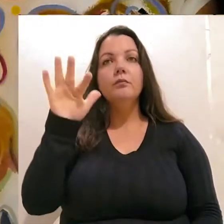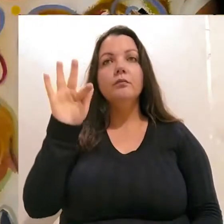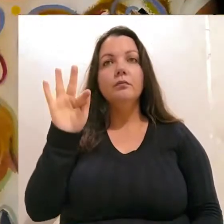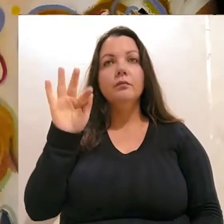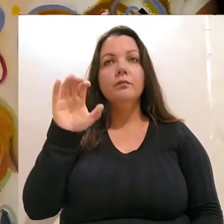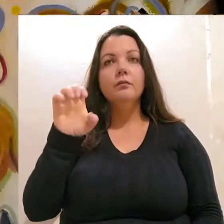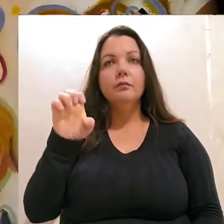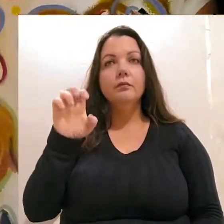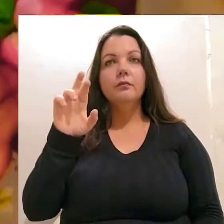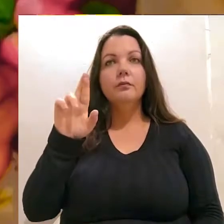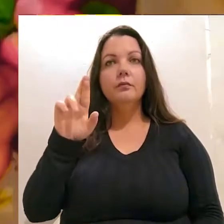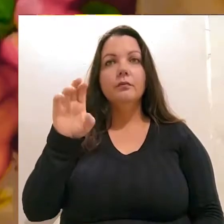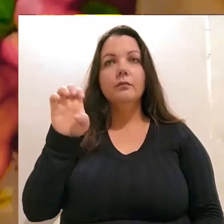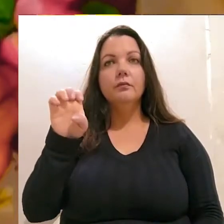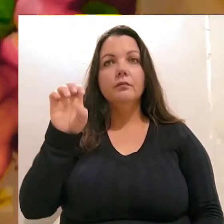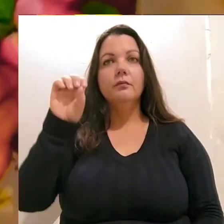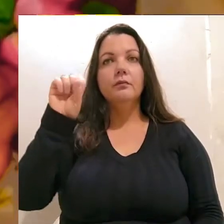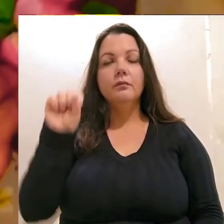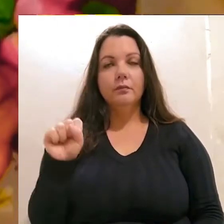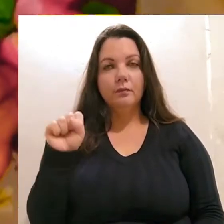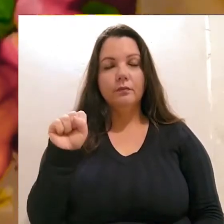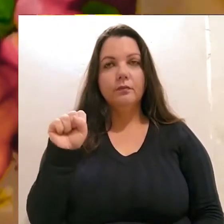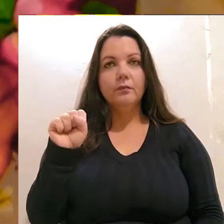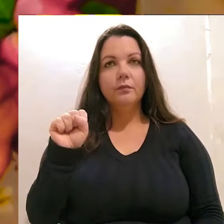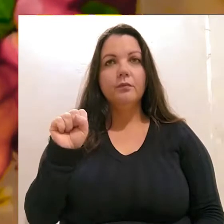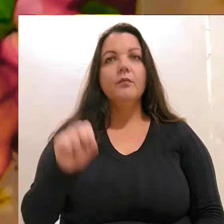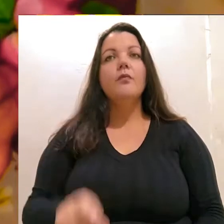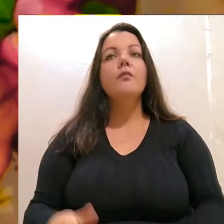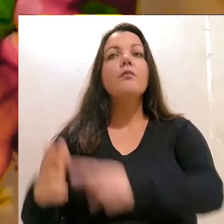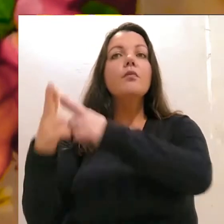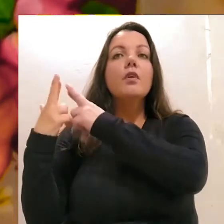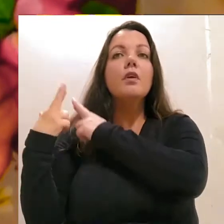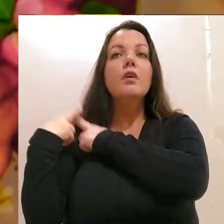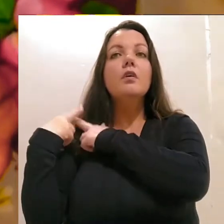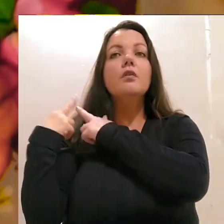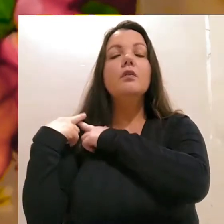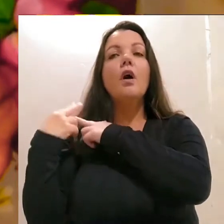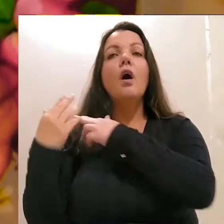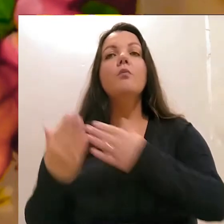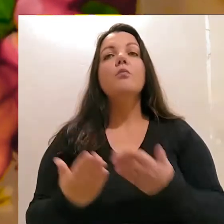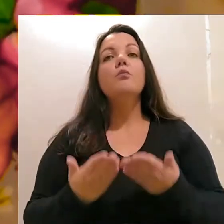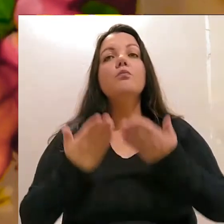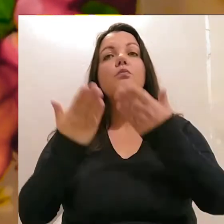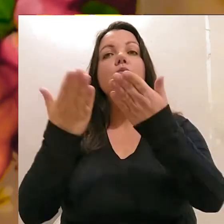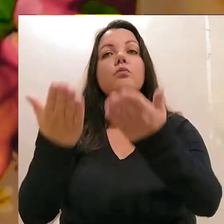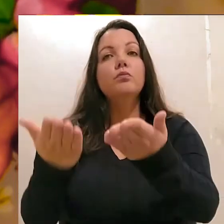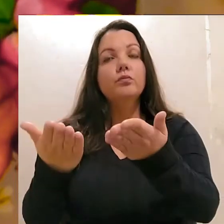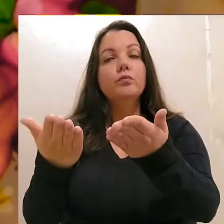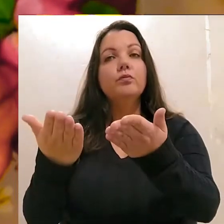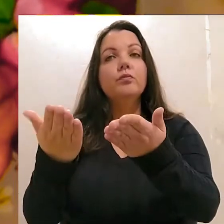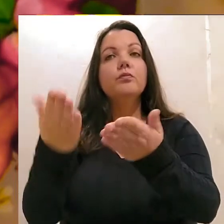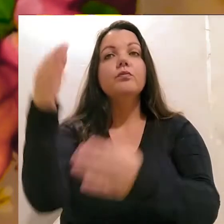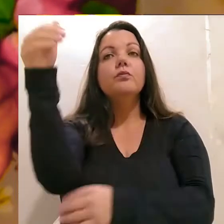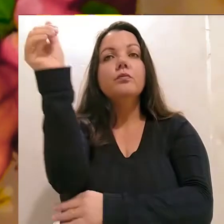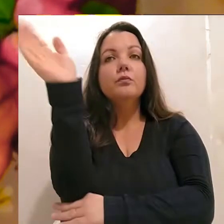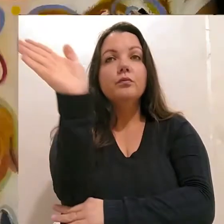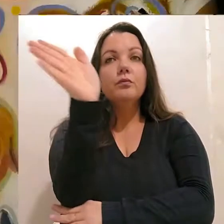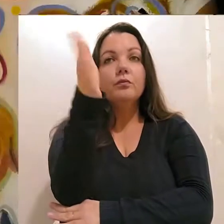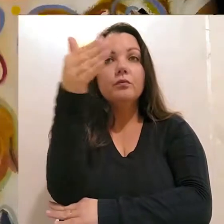a o Alferes ele é o responsável por levar a bandeira na frente da folia né